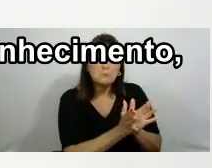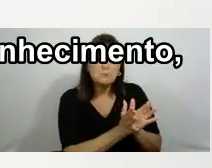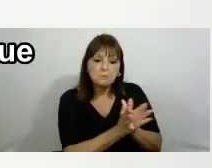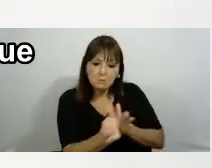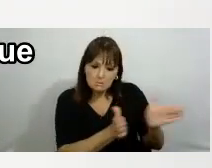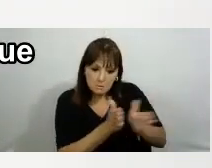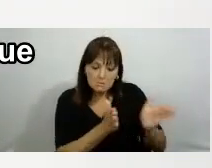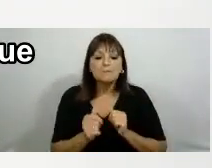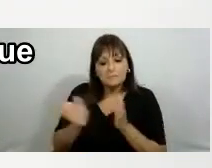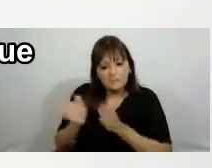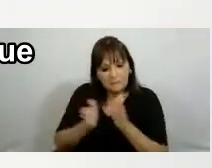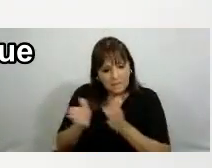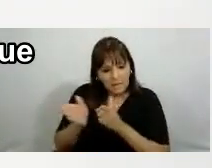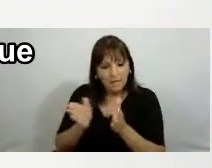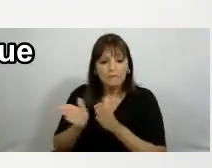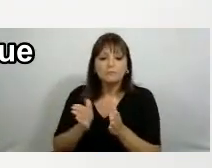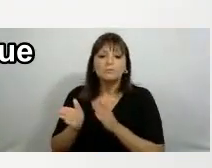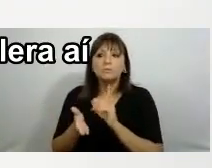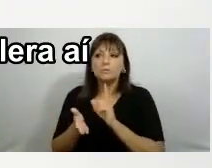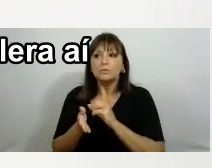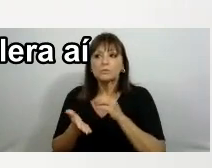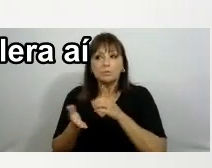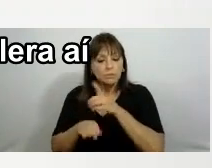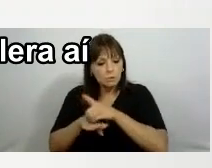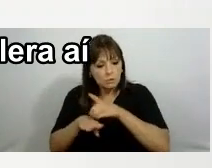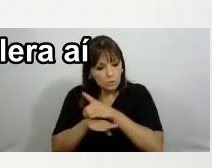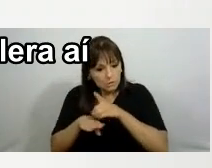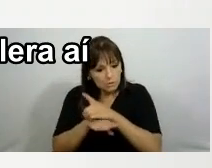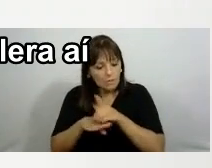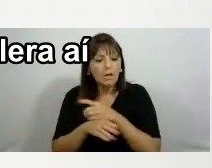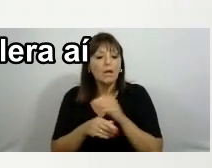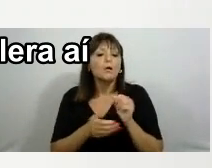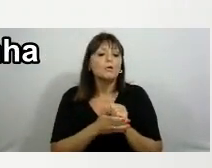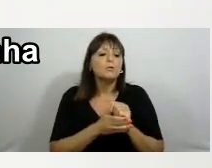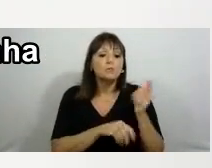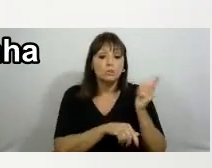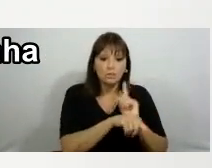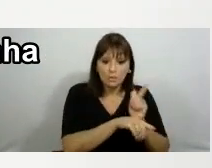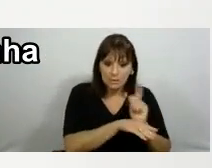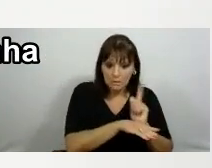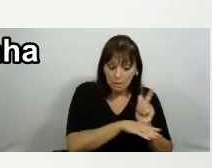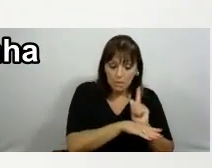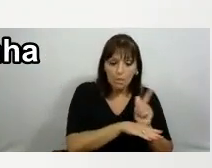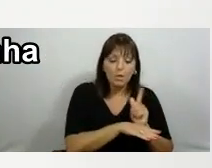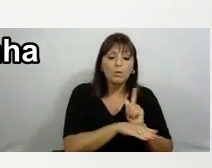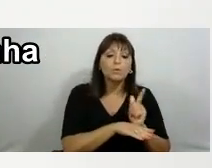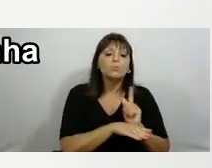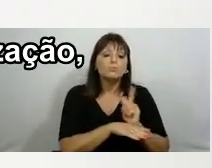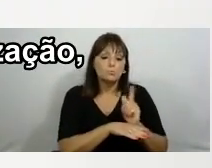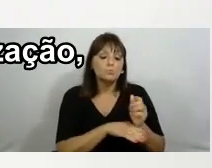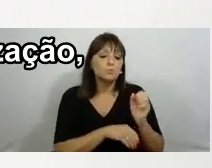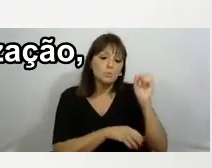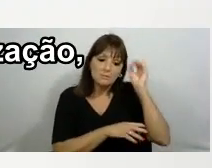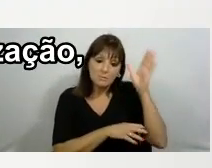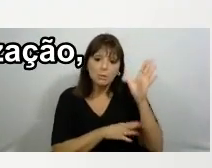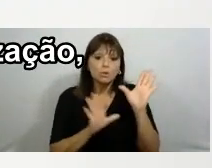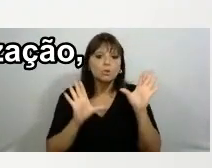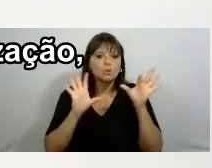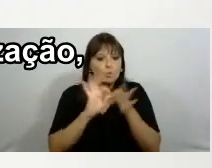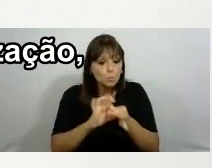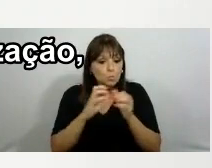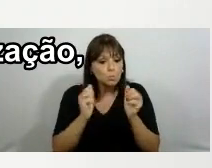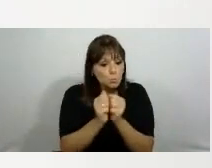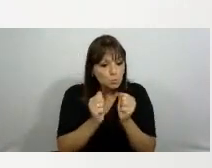com gestão do conhecimento, eles só aconteceram porque a gente estava junto dessa galera aí de UX. Essa galera já tinha uma